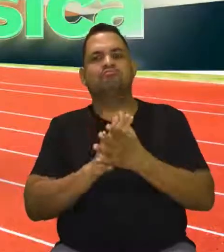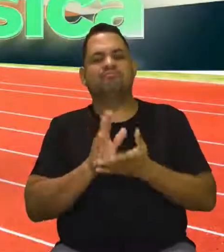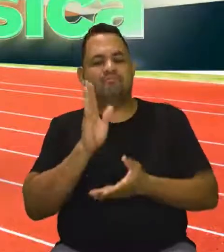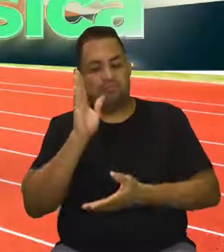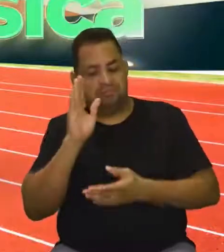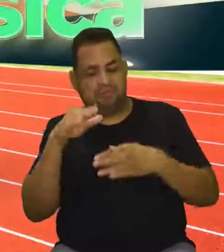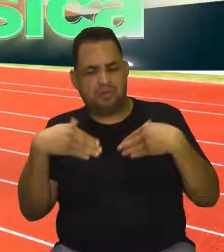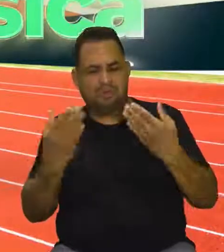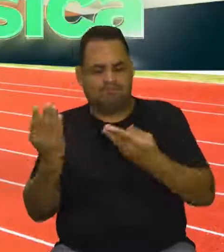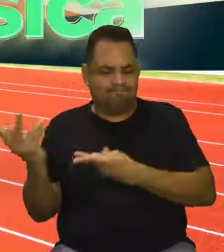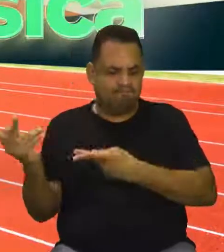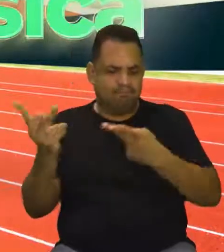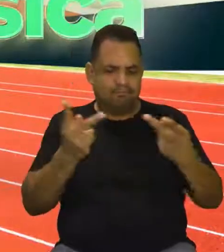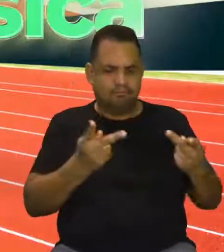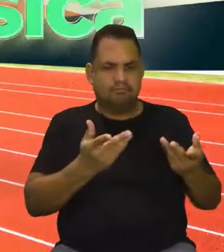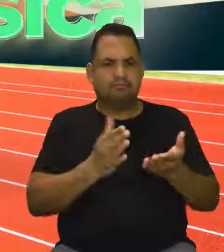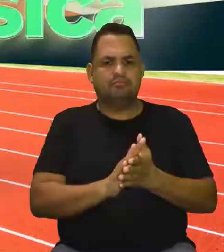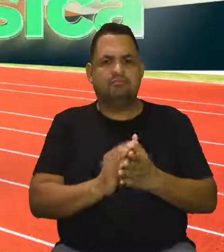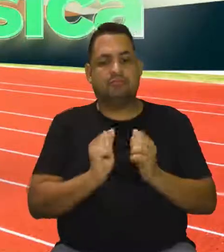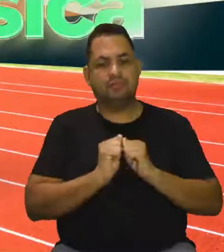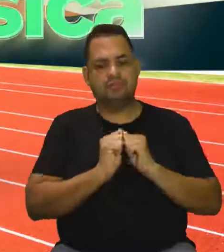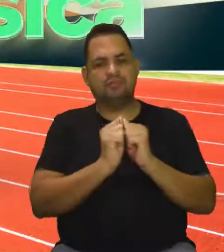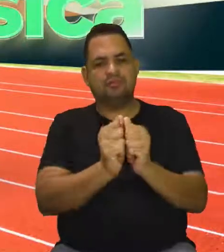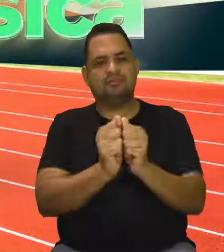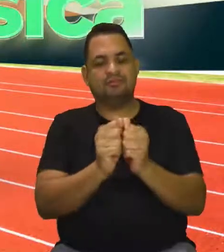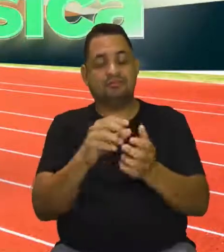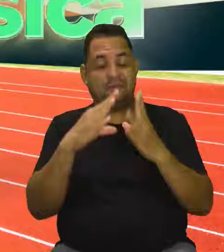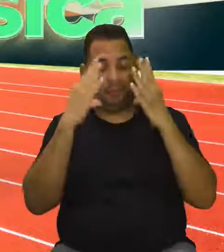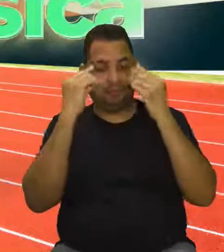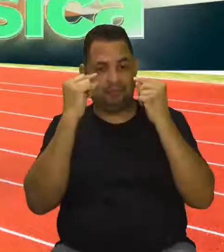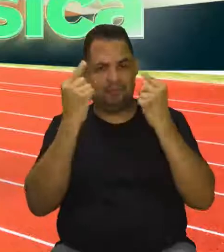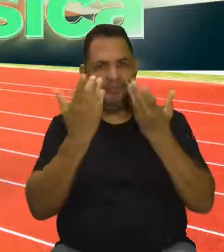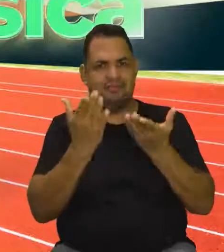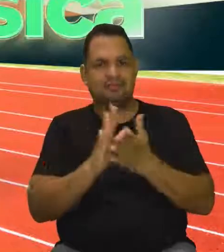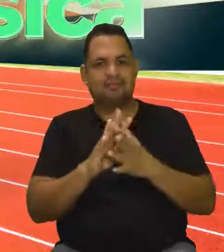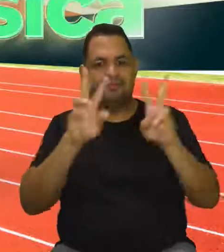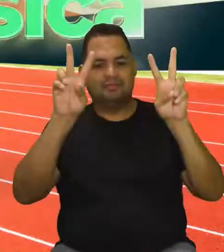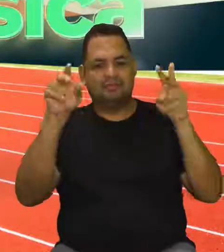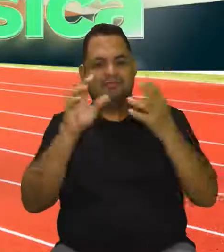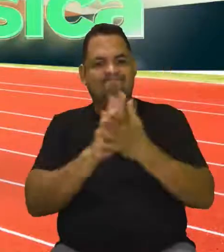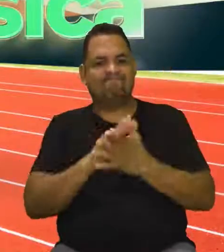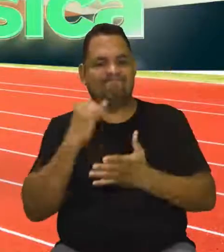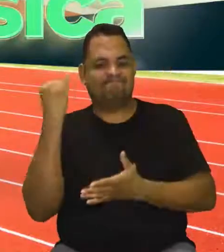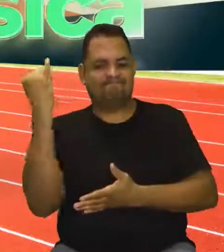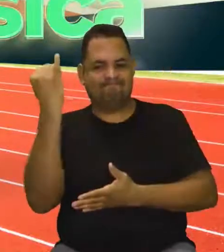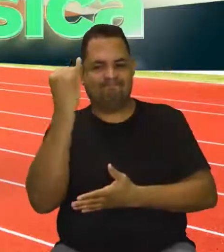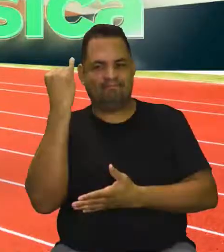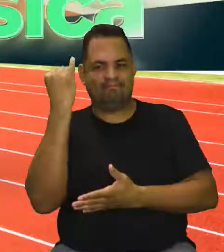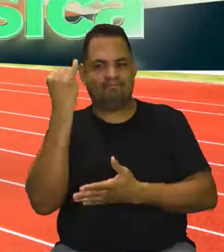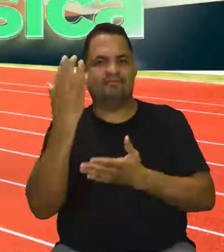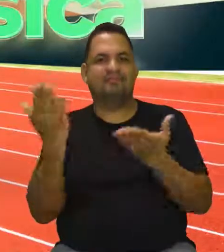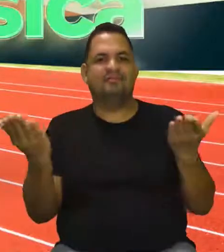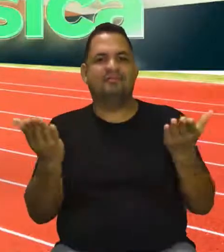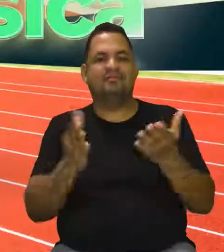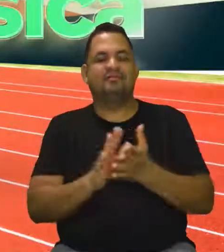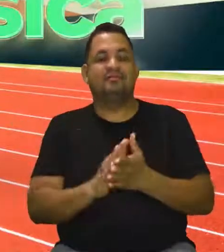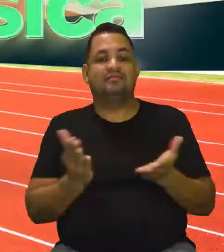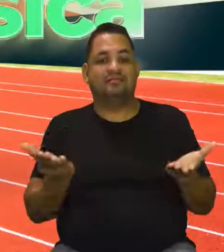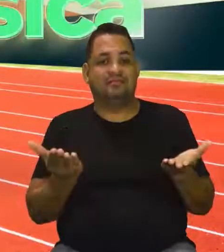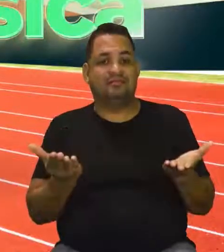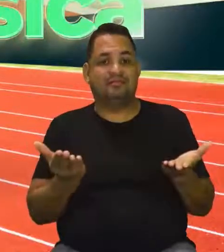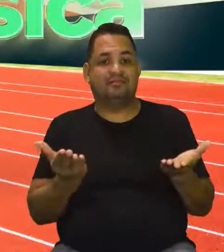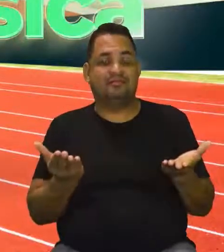hoje. Convido você a ficar comigo sem piscar. Esse assunto promete ser muito interessante e o